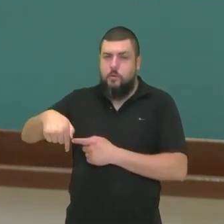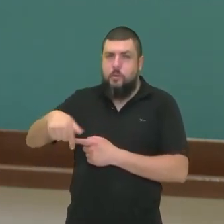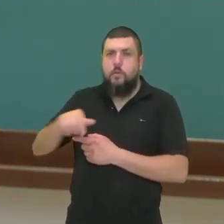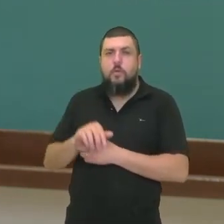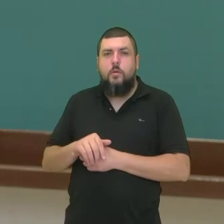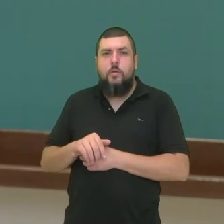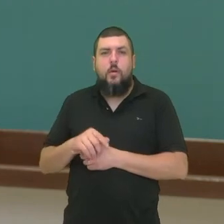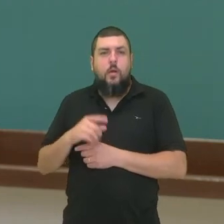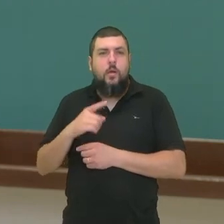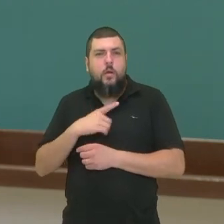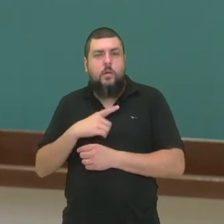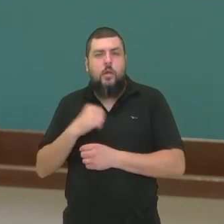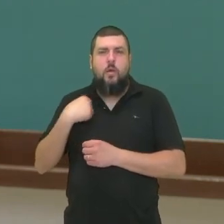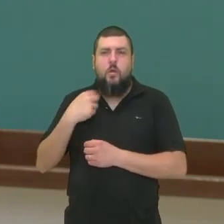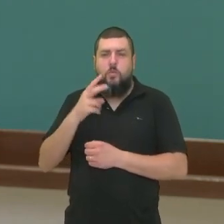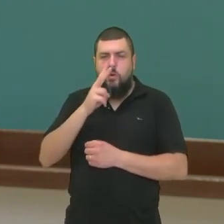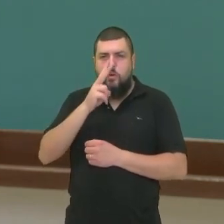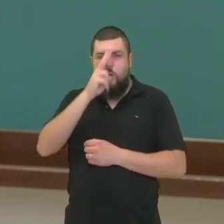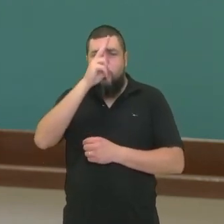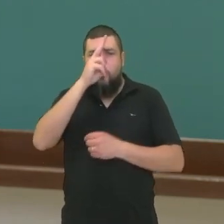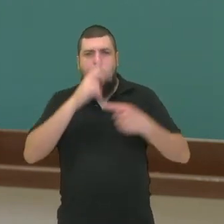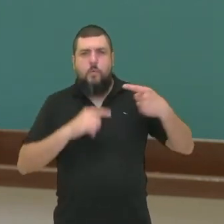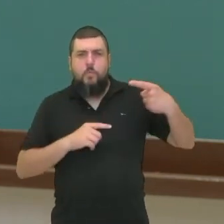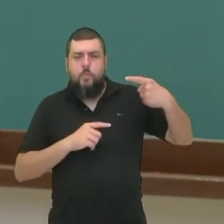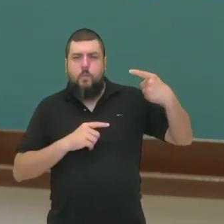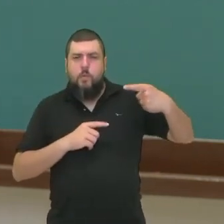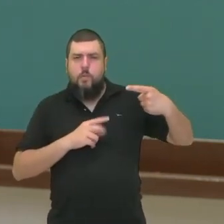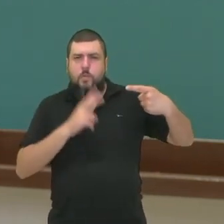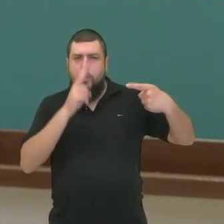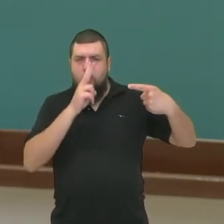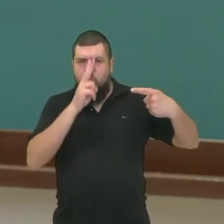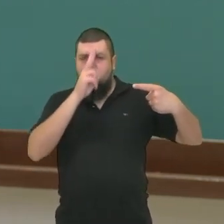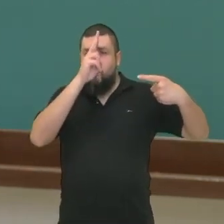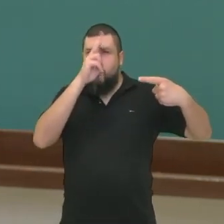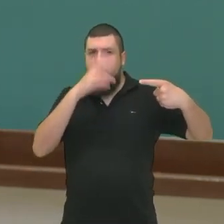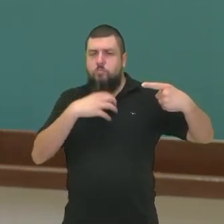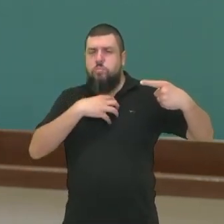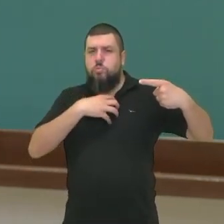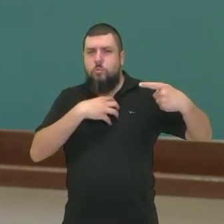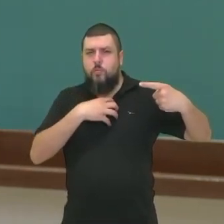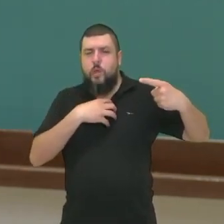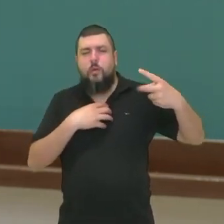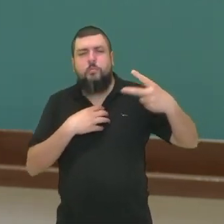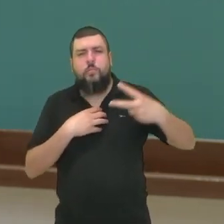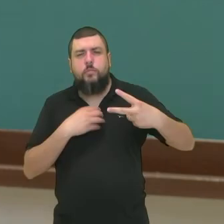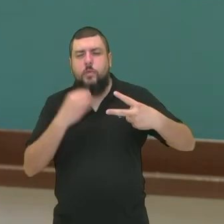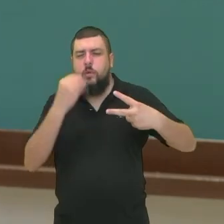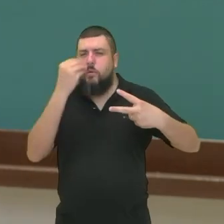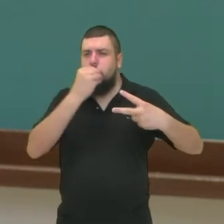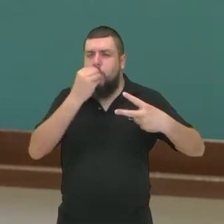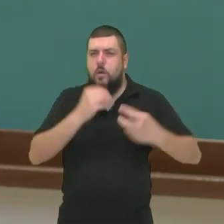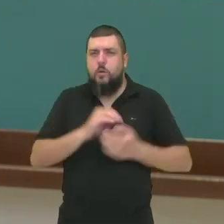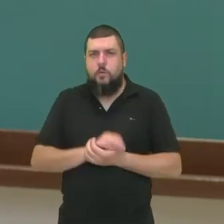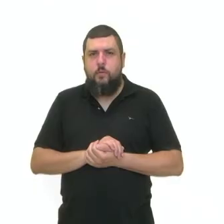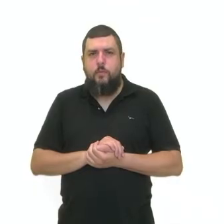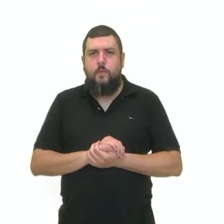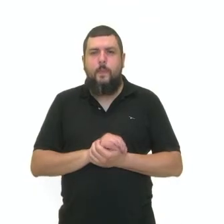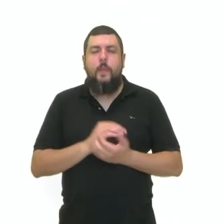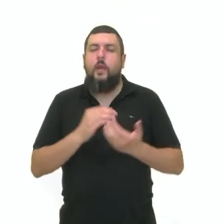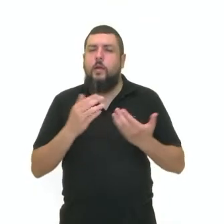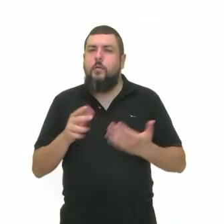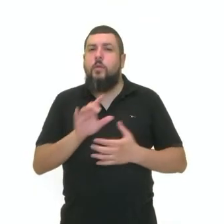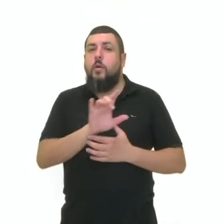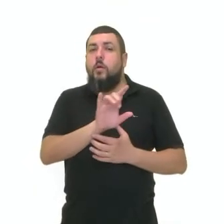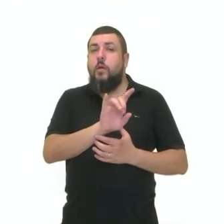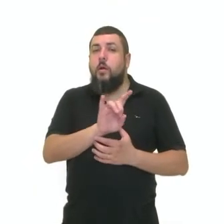tempo forte, né, o segundo fraco. Então, organizando assim a música. Então, cada compasso comporta o